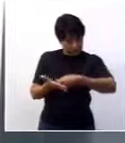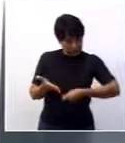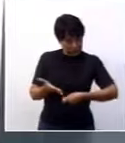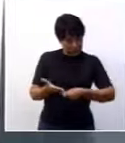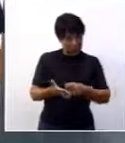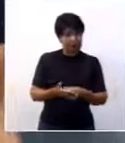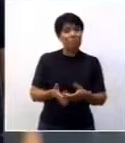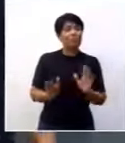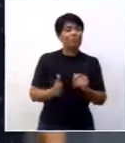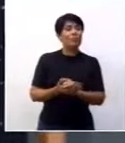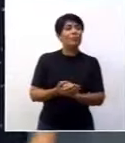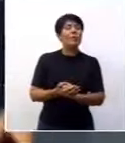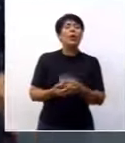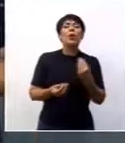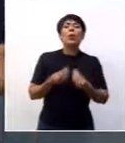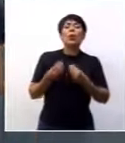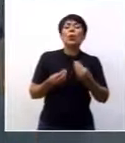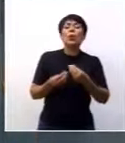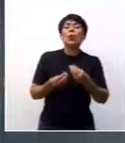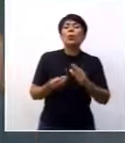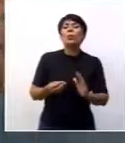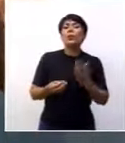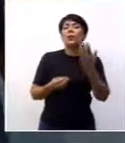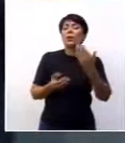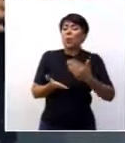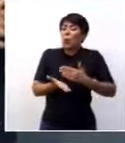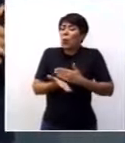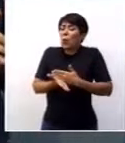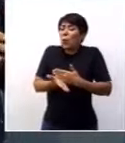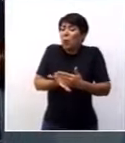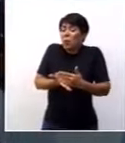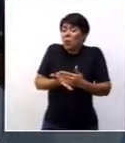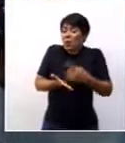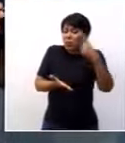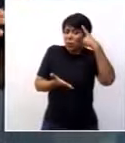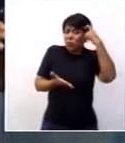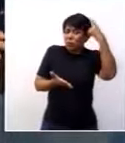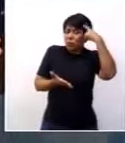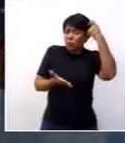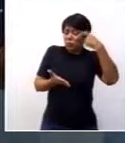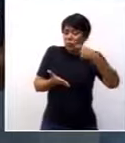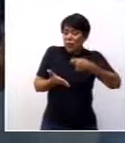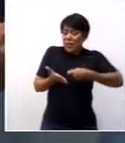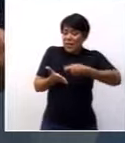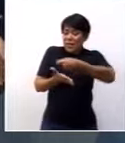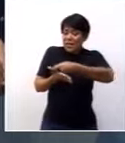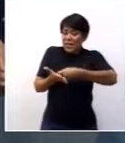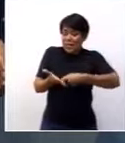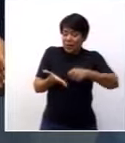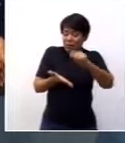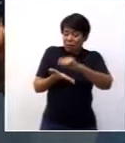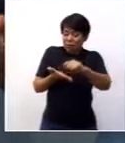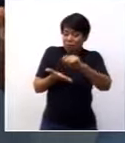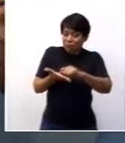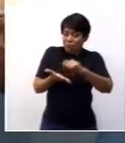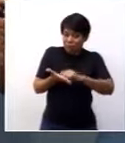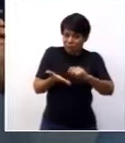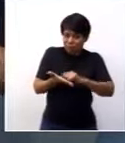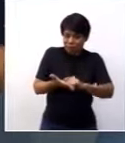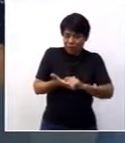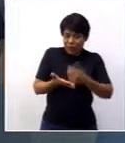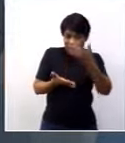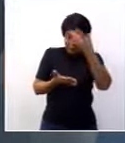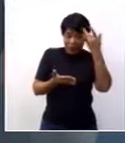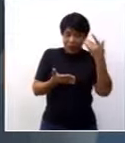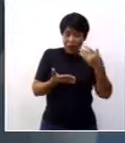favor? Qual é o caminho que é feito desde a concepção, a construção desse texto pelo autor, até